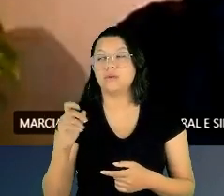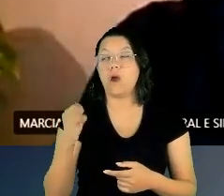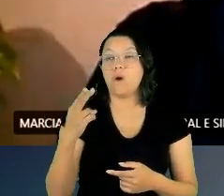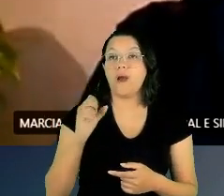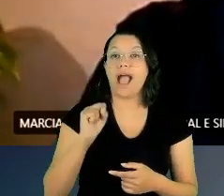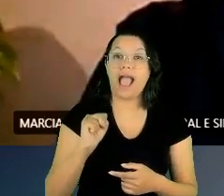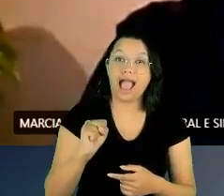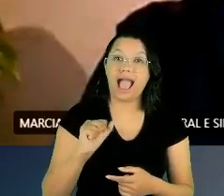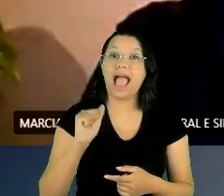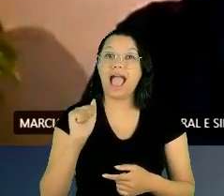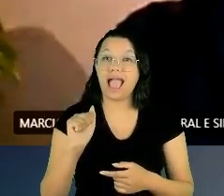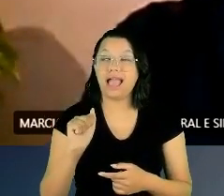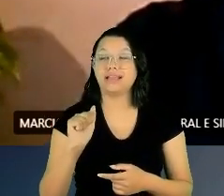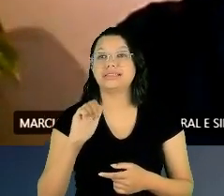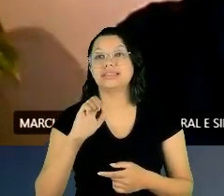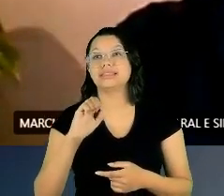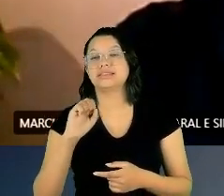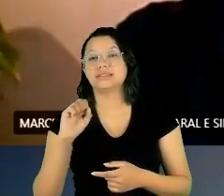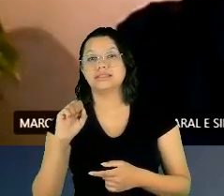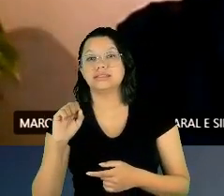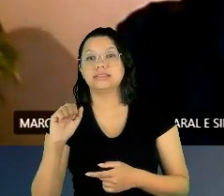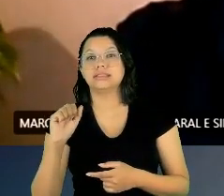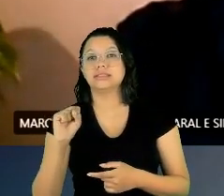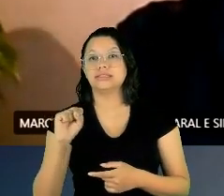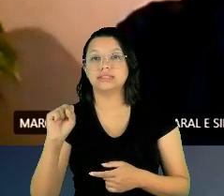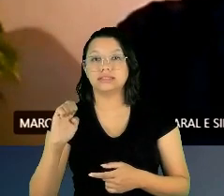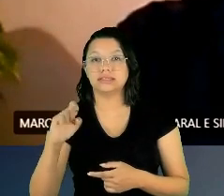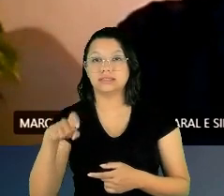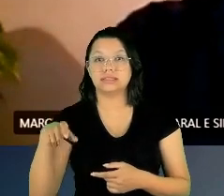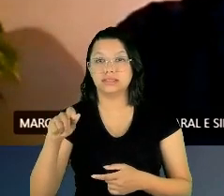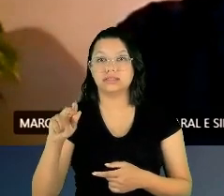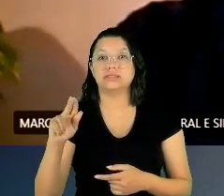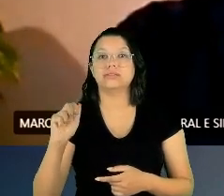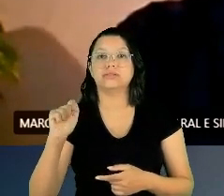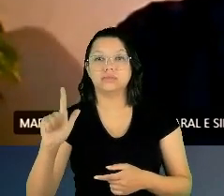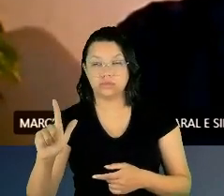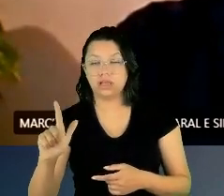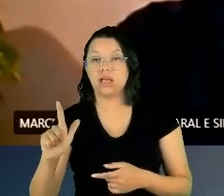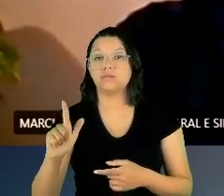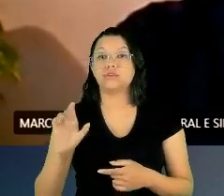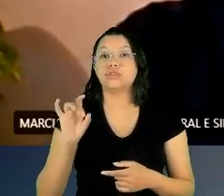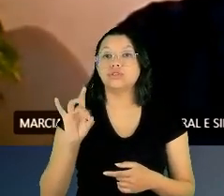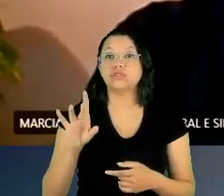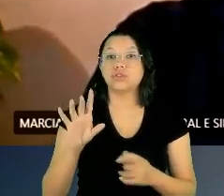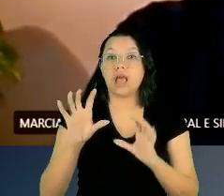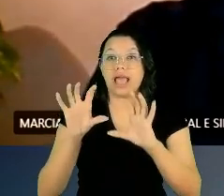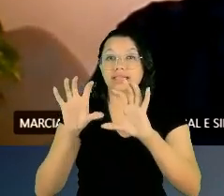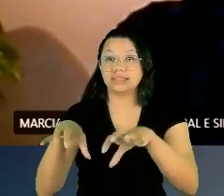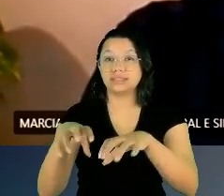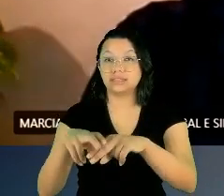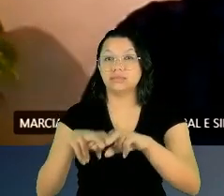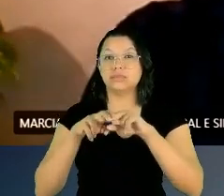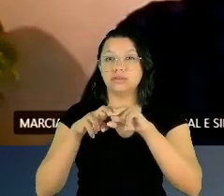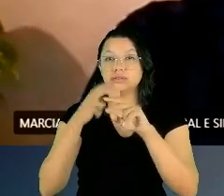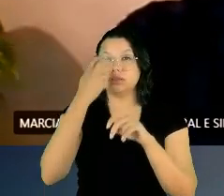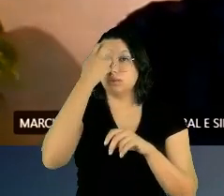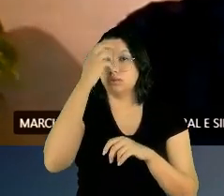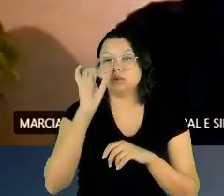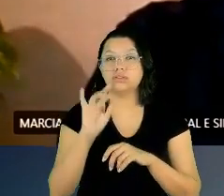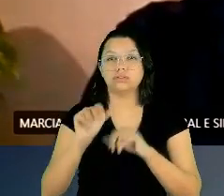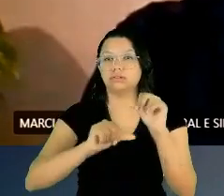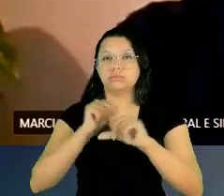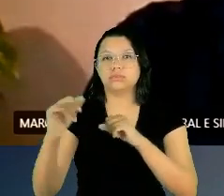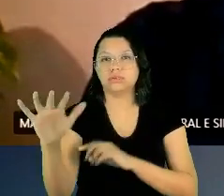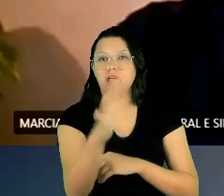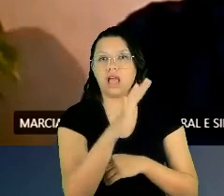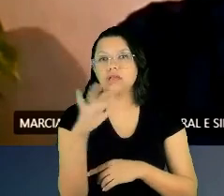intersexual, né, o assexual, todas essas letras da comunidade LGBTQIA+, só são assim por cultura,